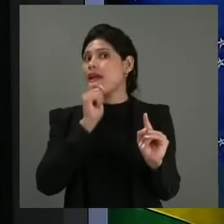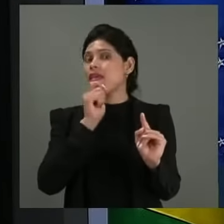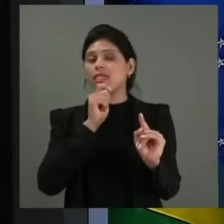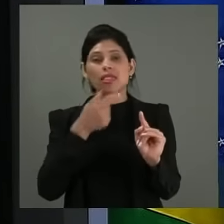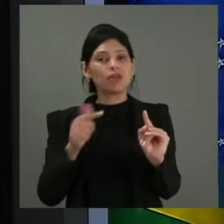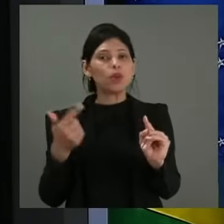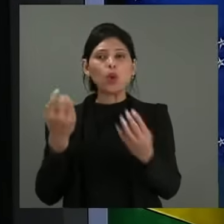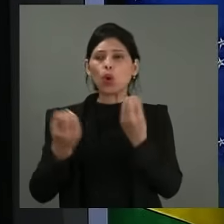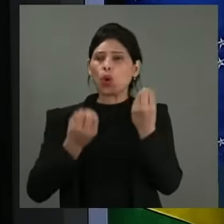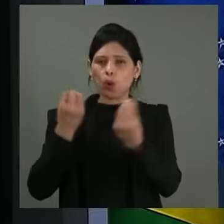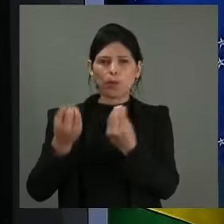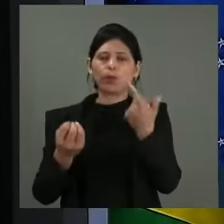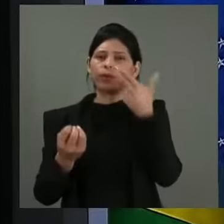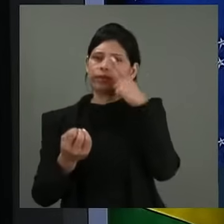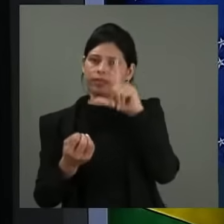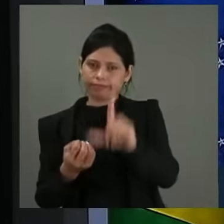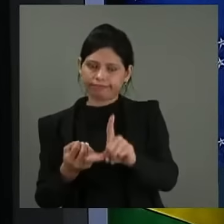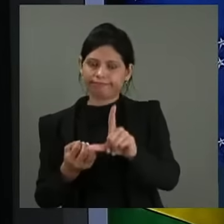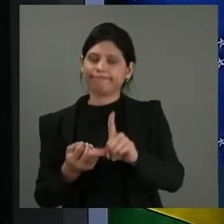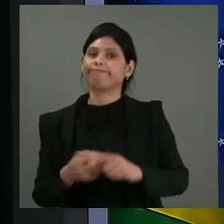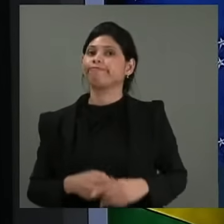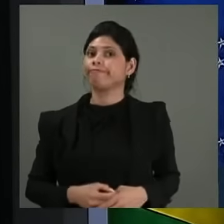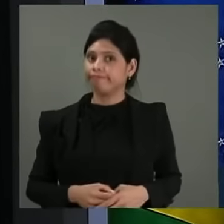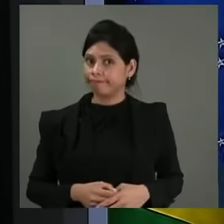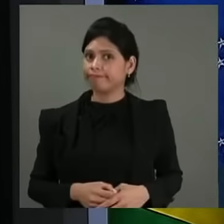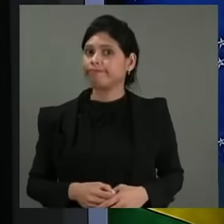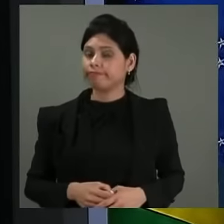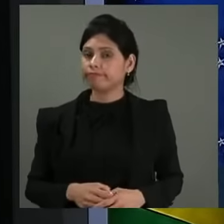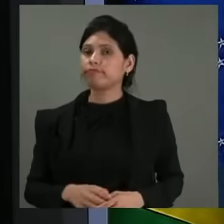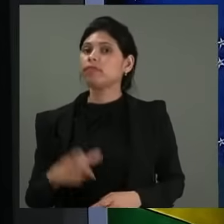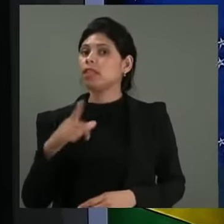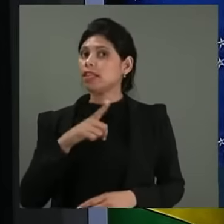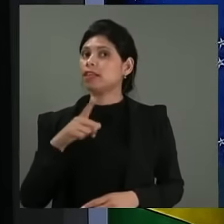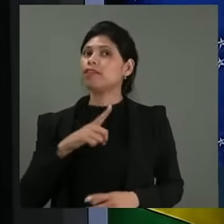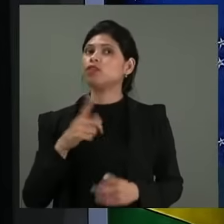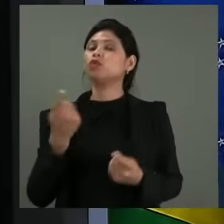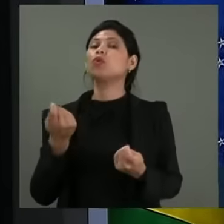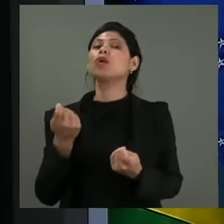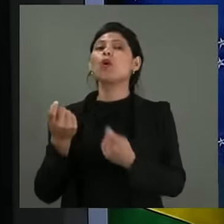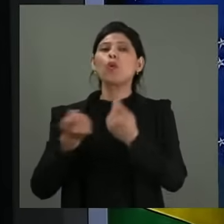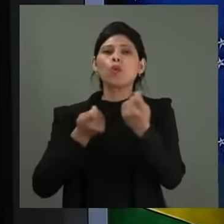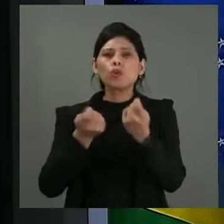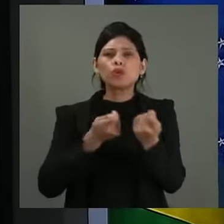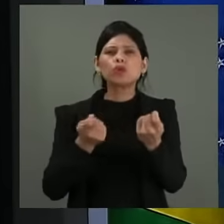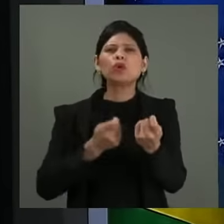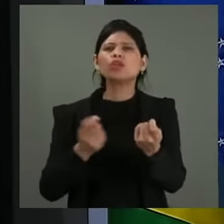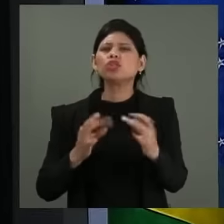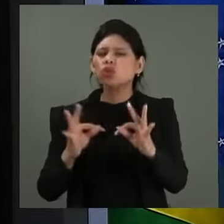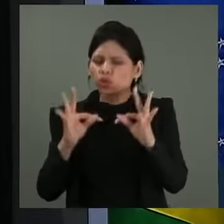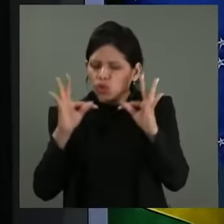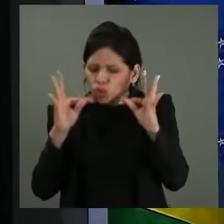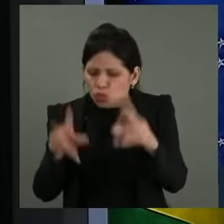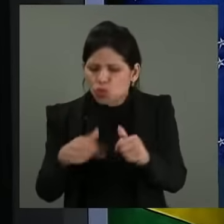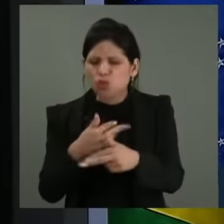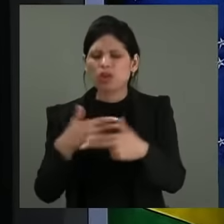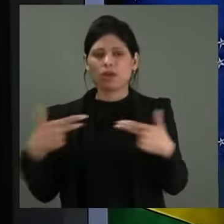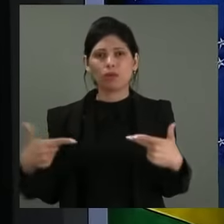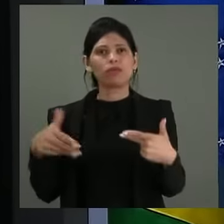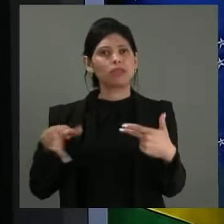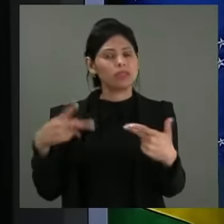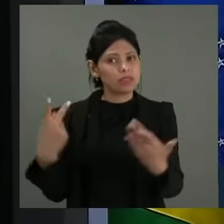quem recorrer. Como um dos mecanismos nefastos dessa deteriorização